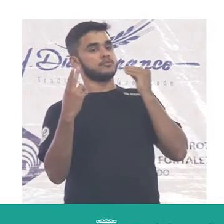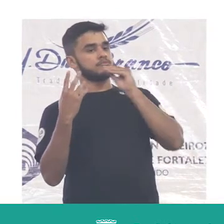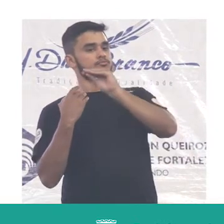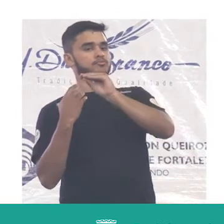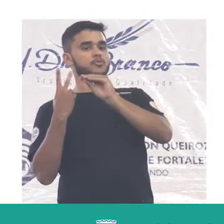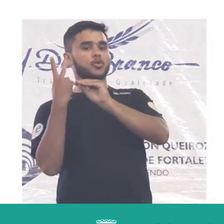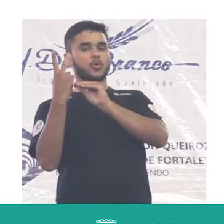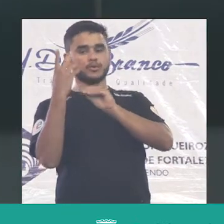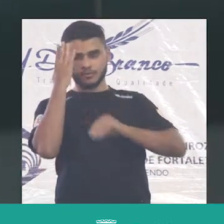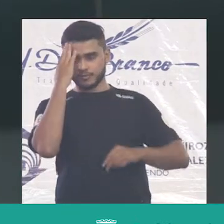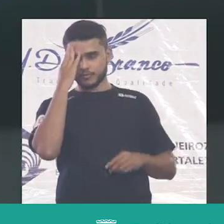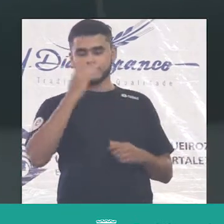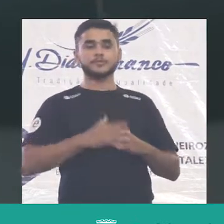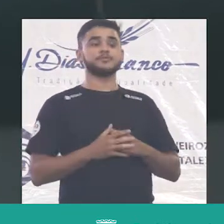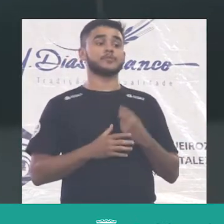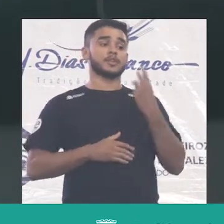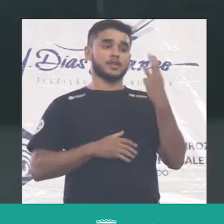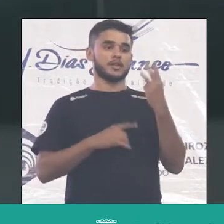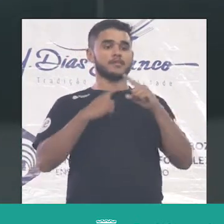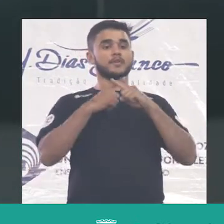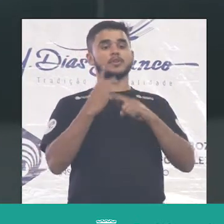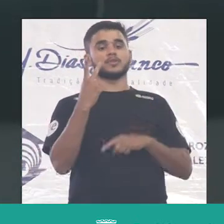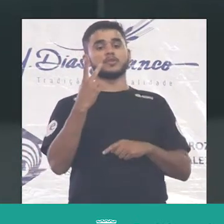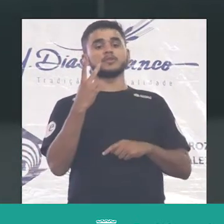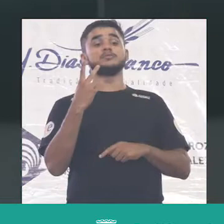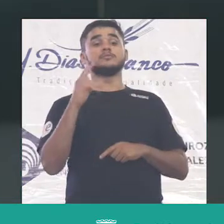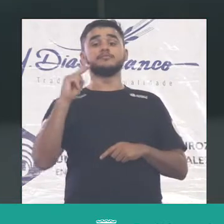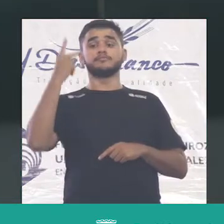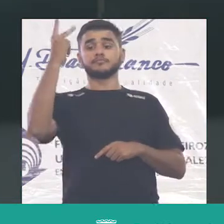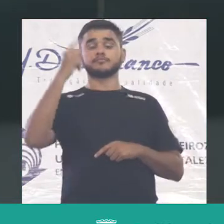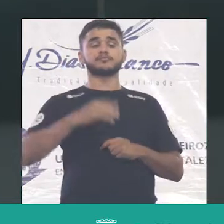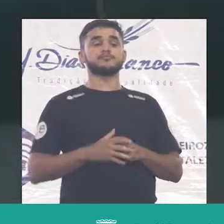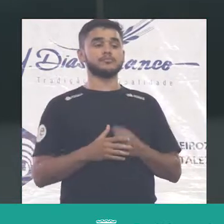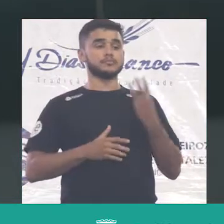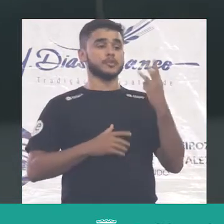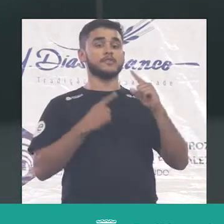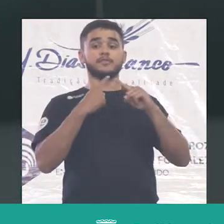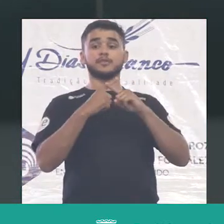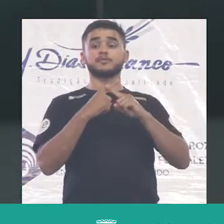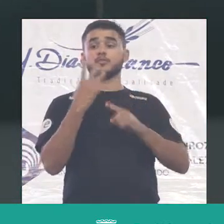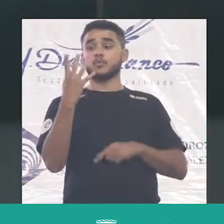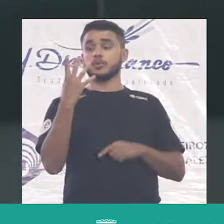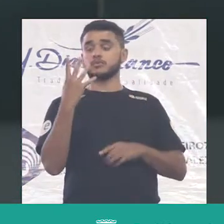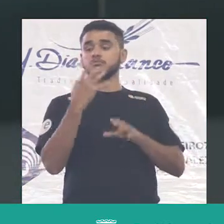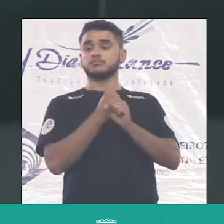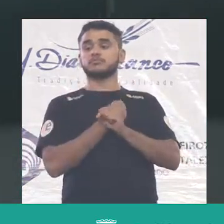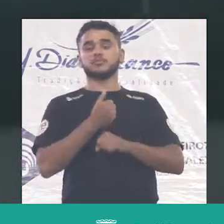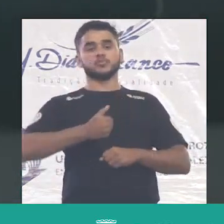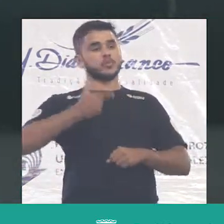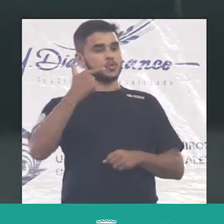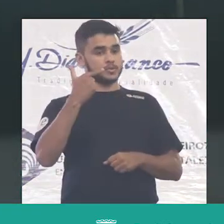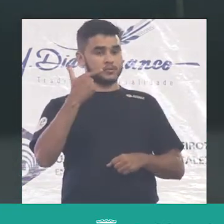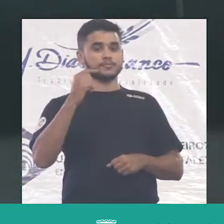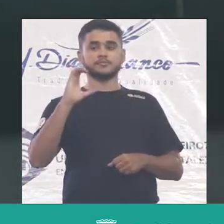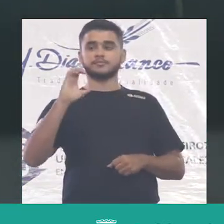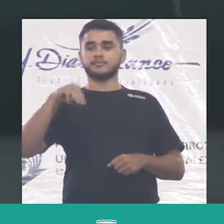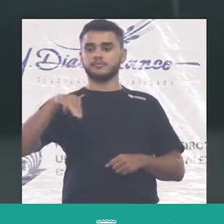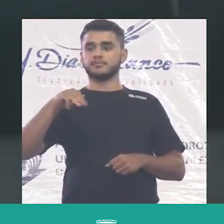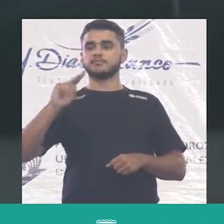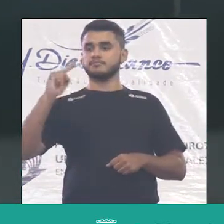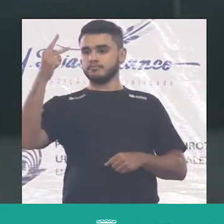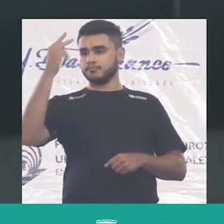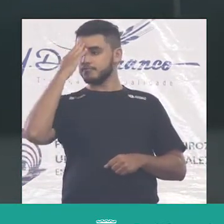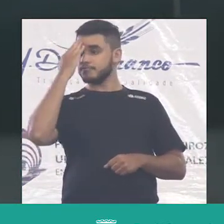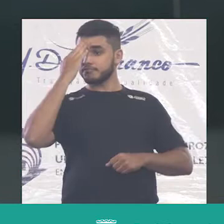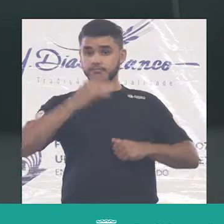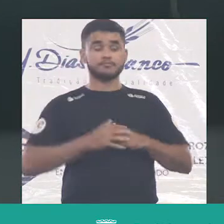3 vezes 2 ao quadrado. 3 vezes 4 vai dar o quê? 12. E eu vou ter 12 centímetros quadrados de